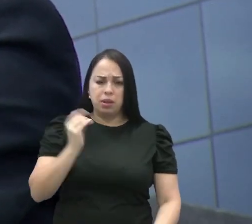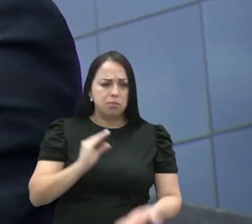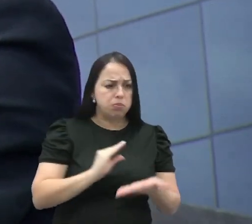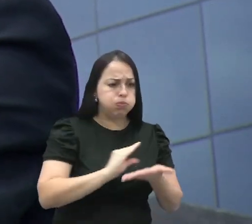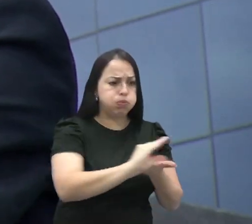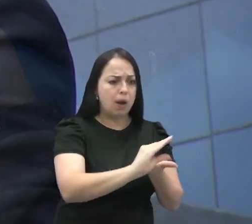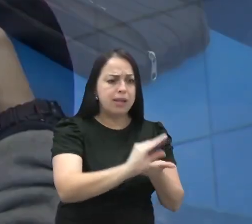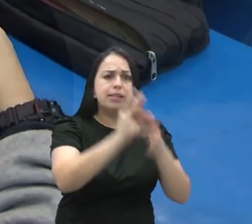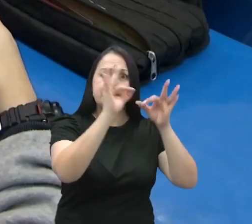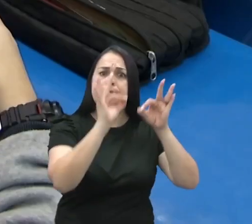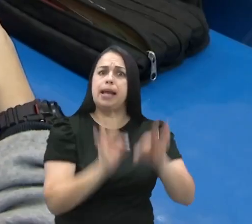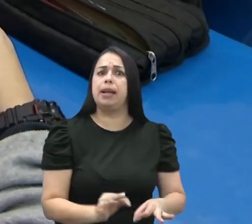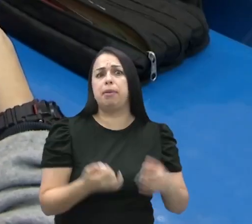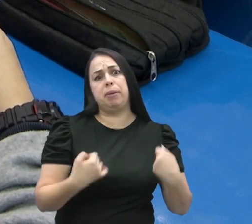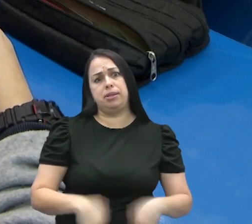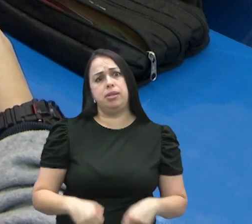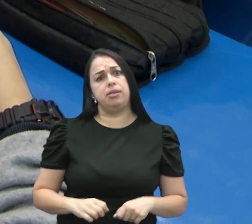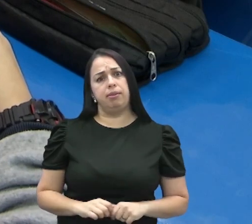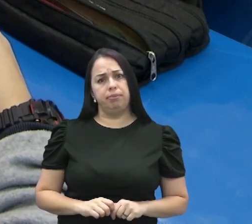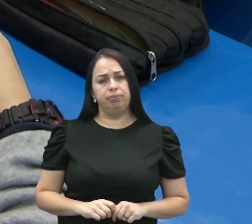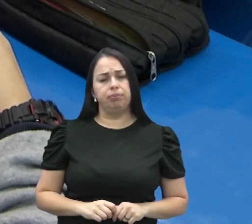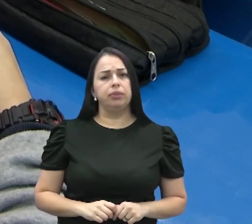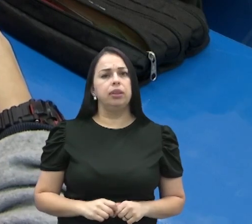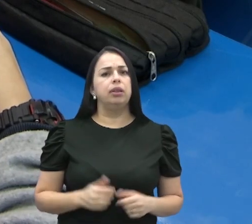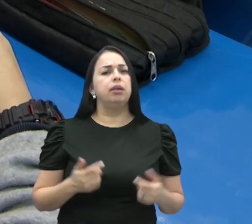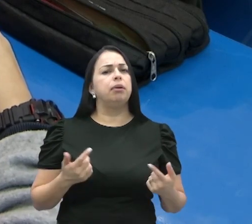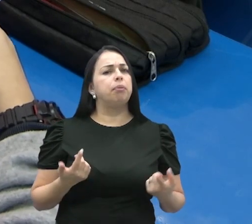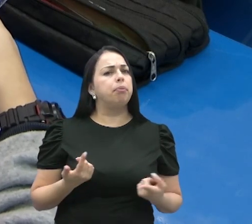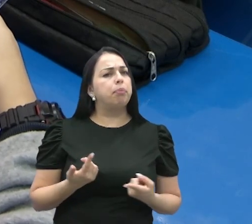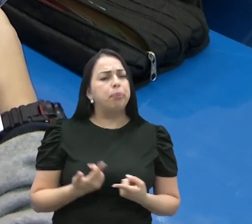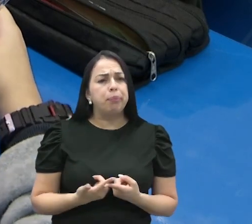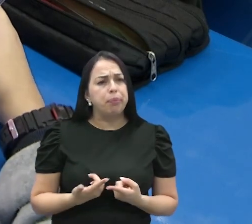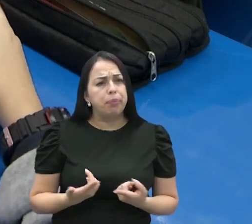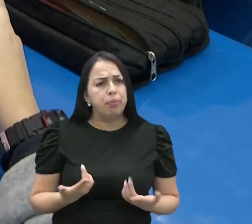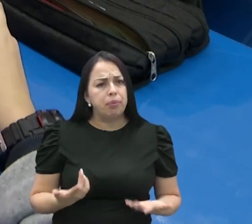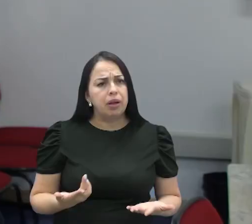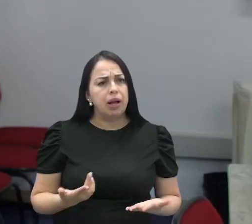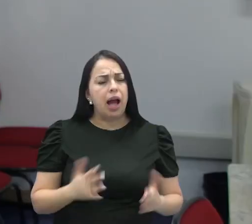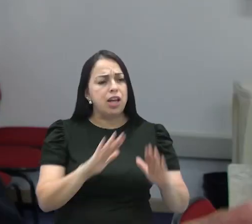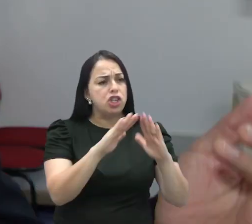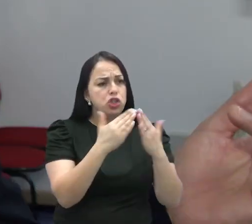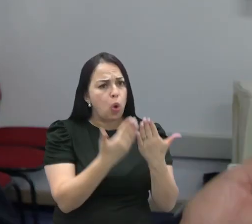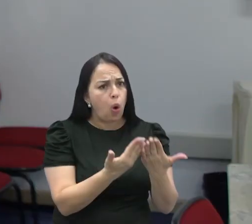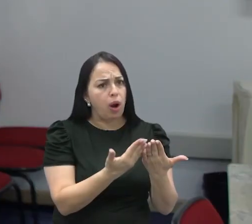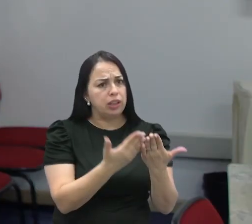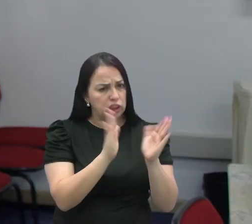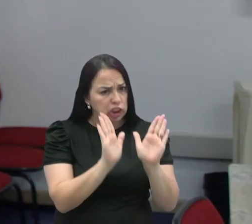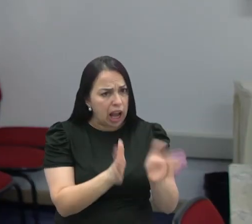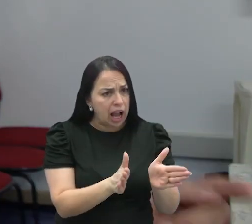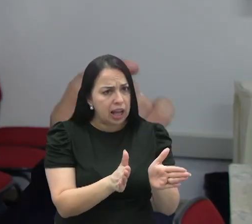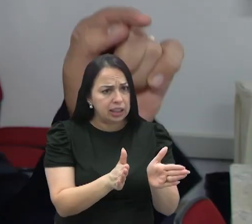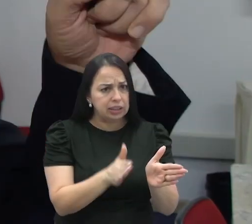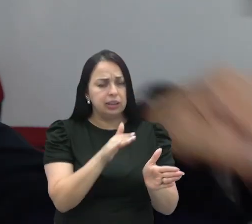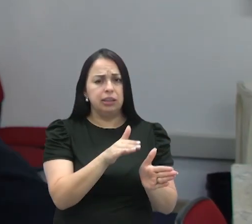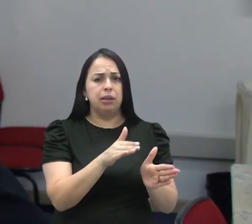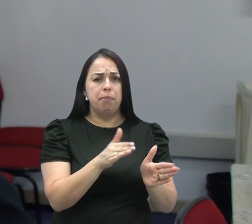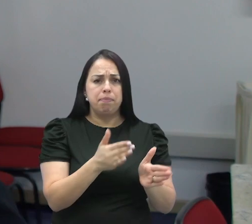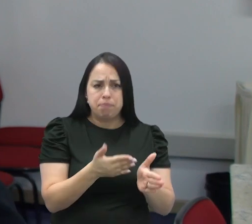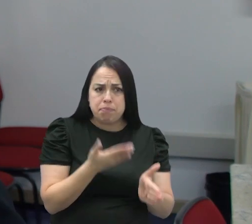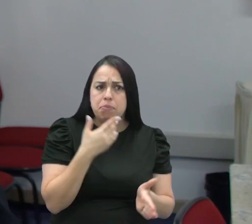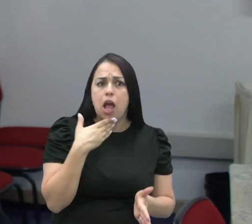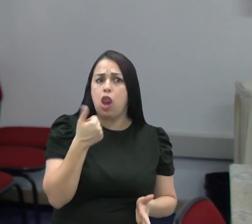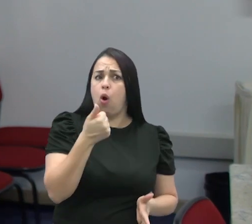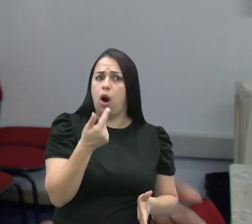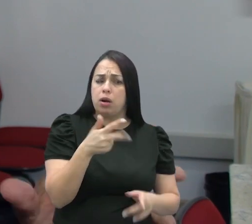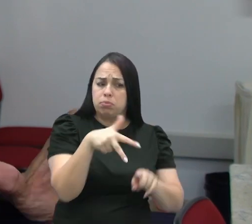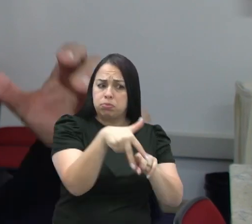da educação precisa ser usada de maneira inteligente. Por que não reforçar as escolas que já